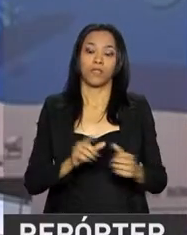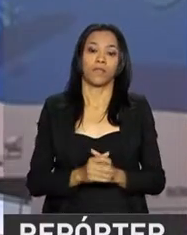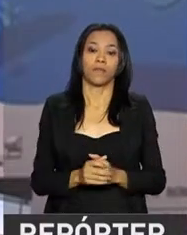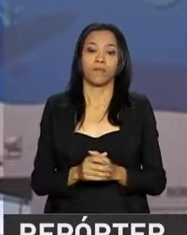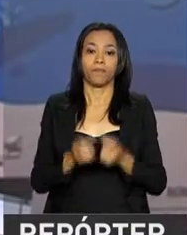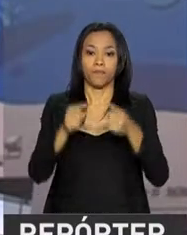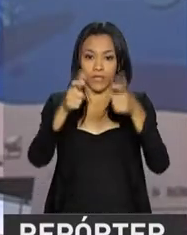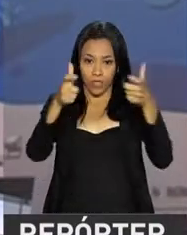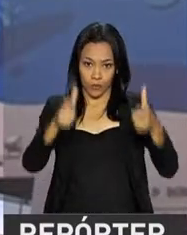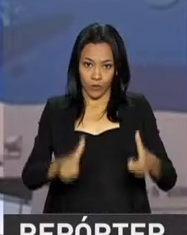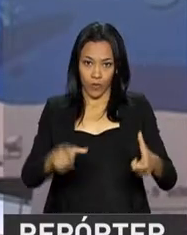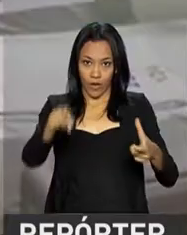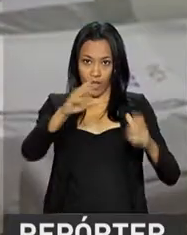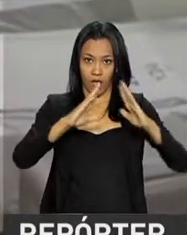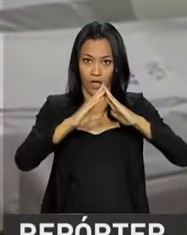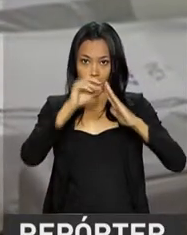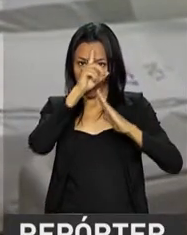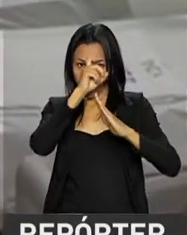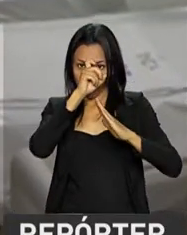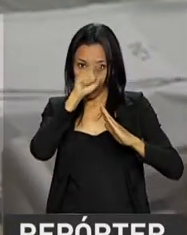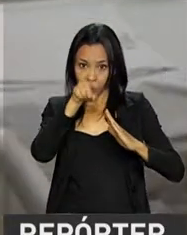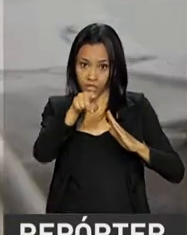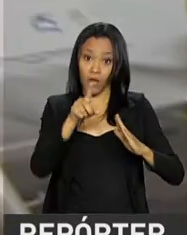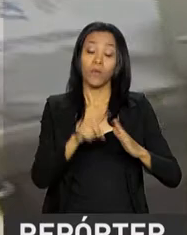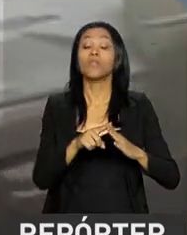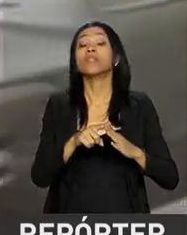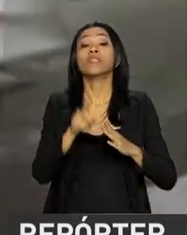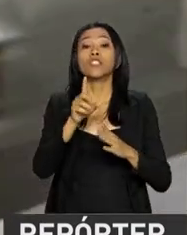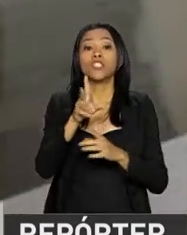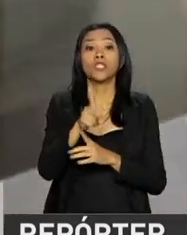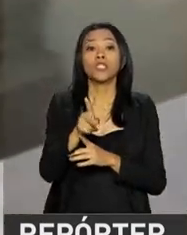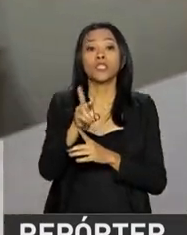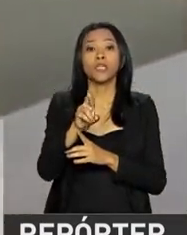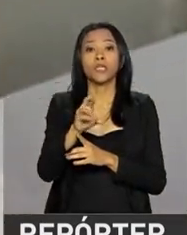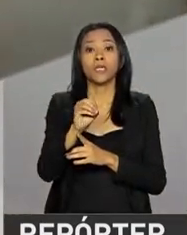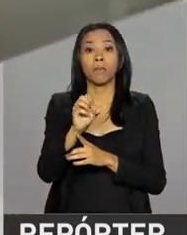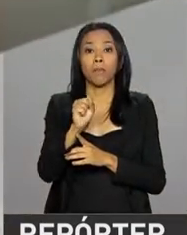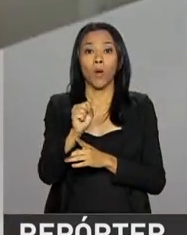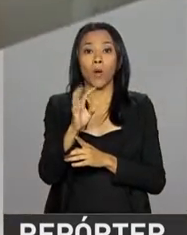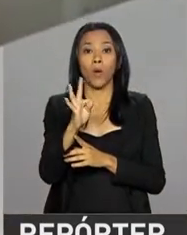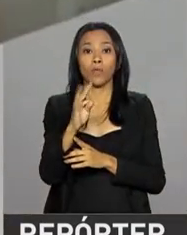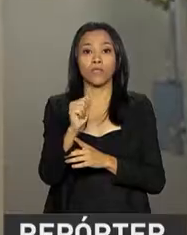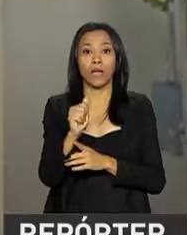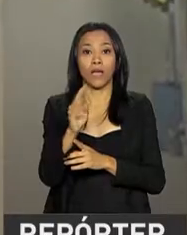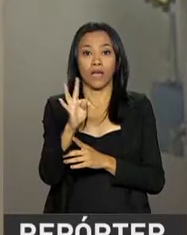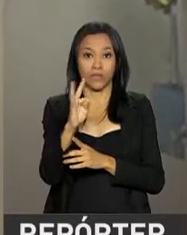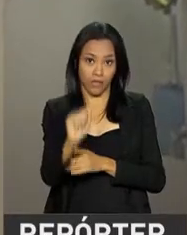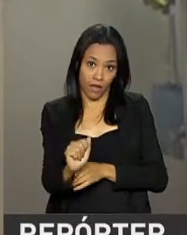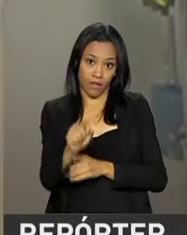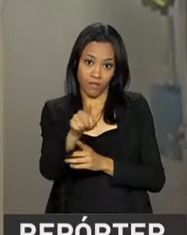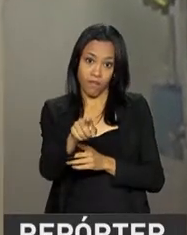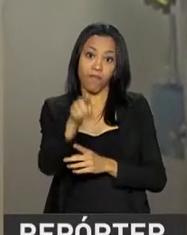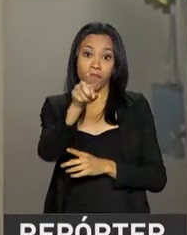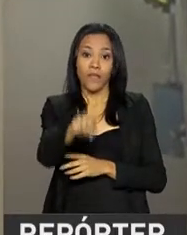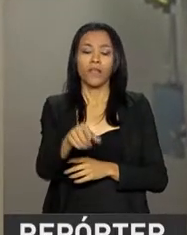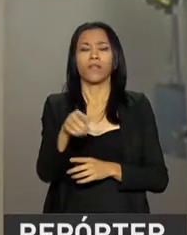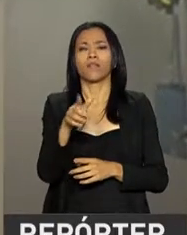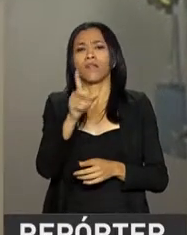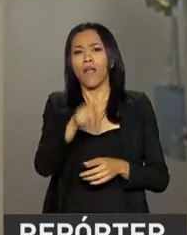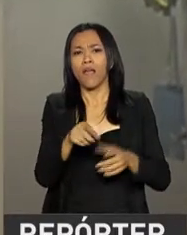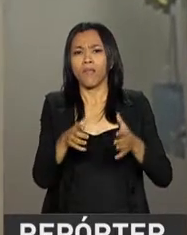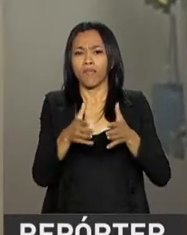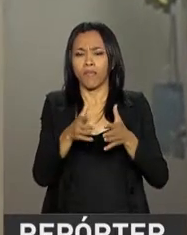O Centro de Diagnóstico do Câncer de Próstata vai atender pacientes do Sistema Único de Saúde. Com a indicação do urologista, será possível